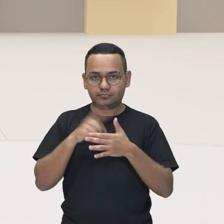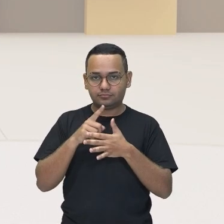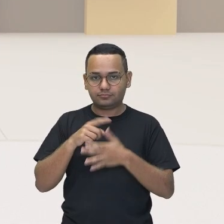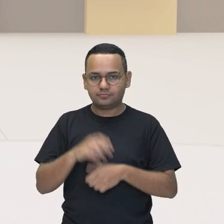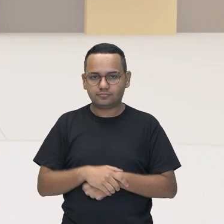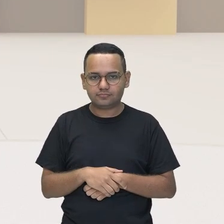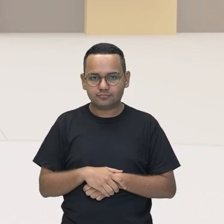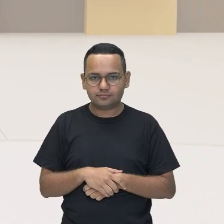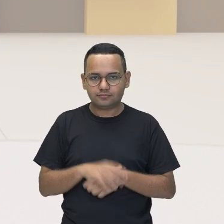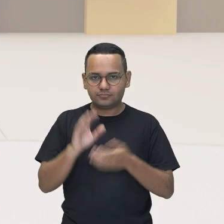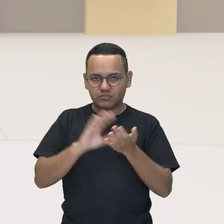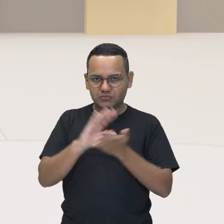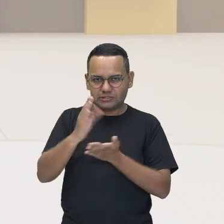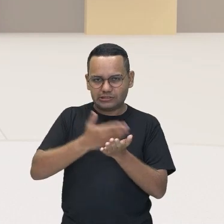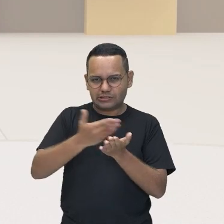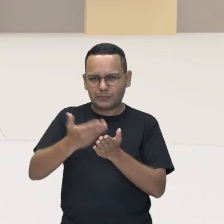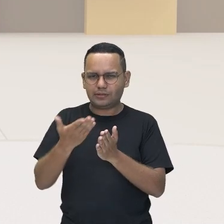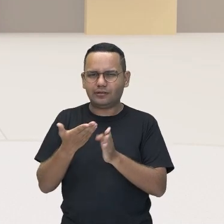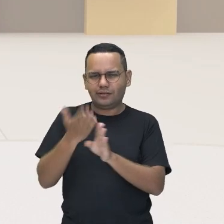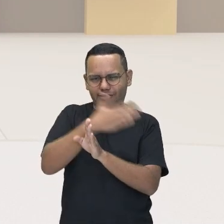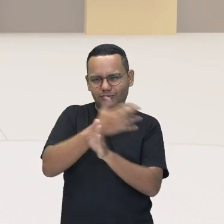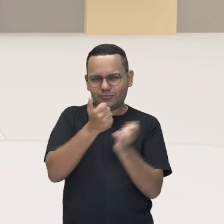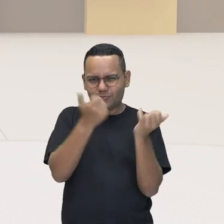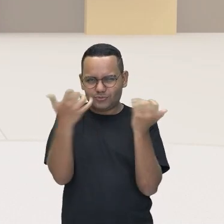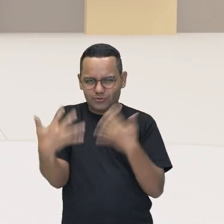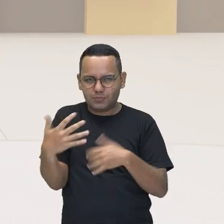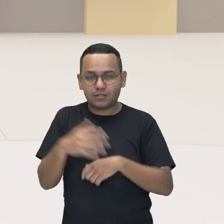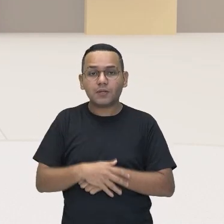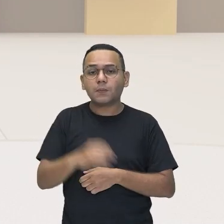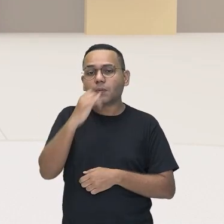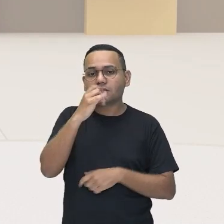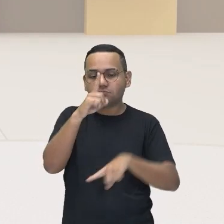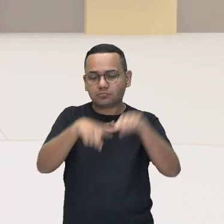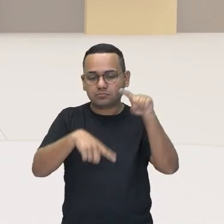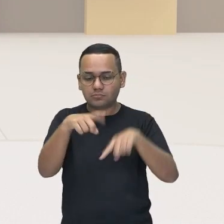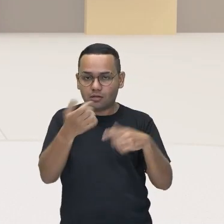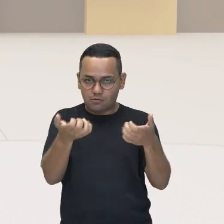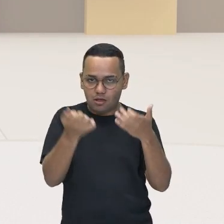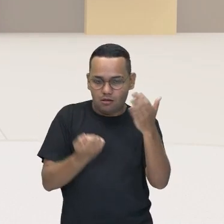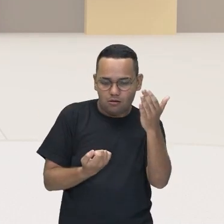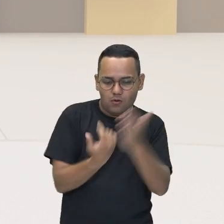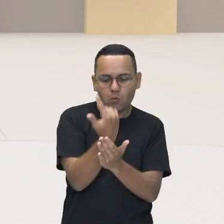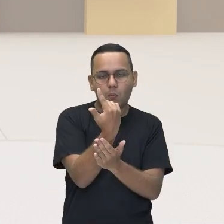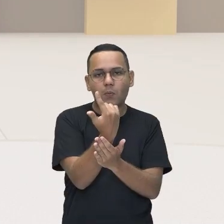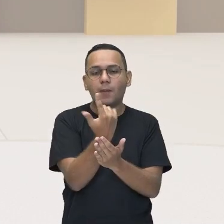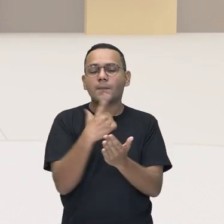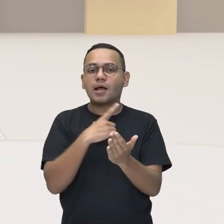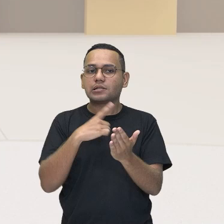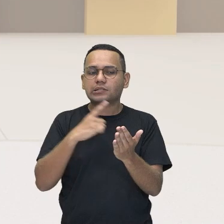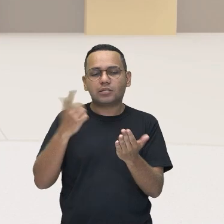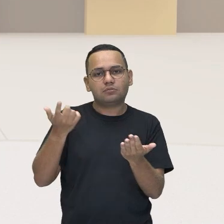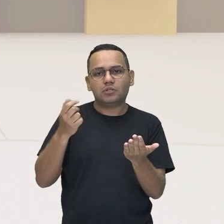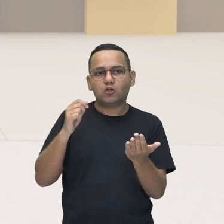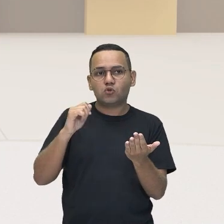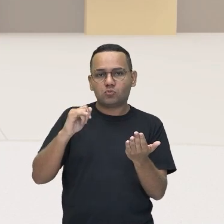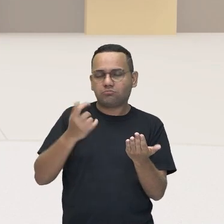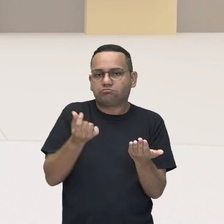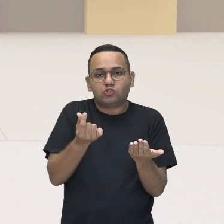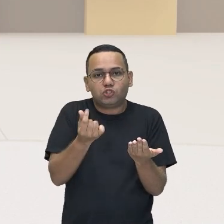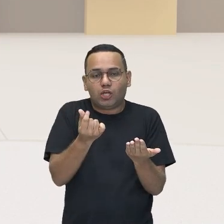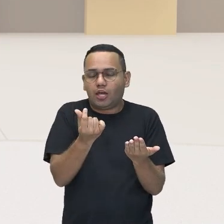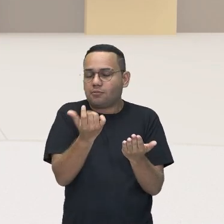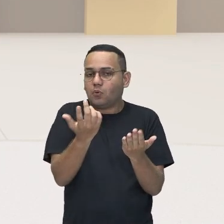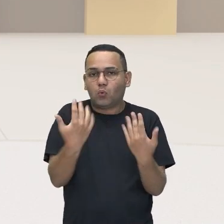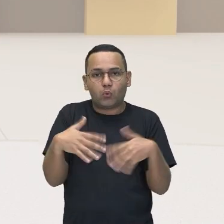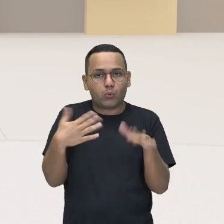foi o que a gente até falou no início da aula, né? Quando a gente quer comprar algum bem e são valores muito altos. Essa modalidade de compra de